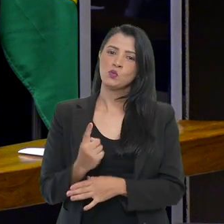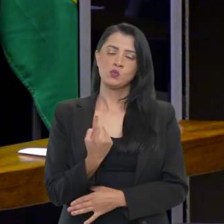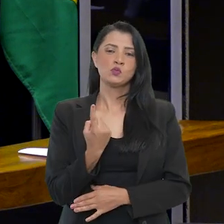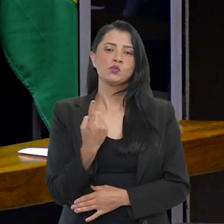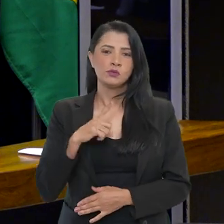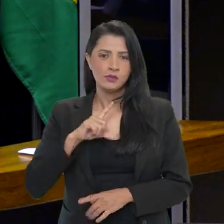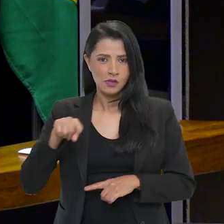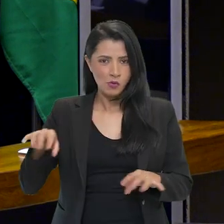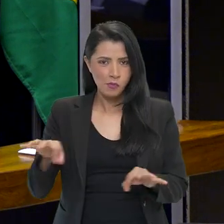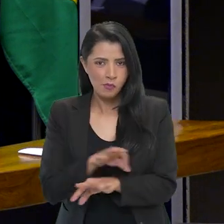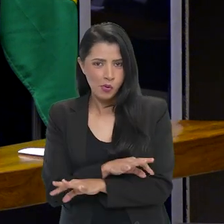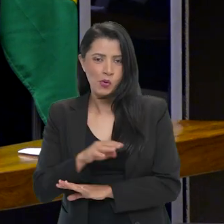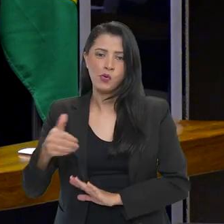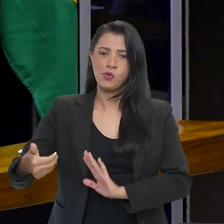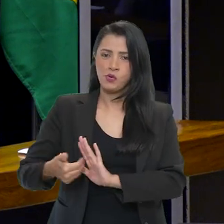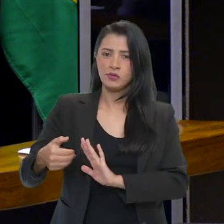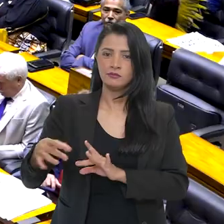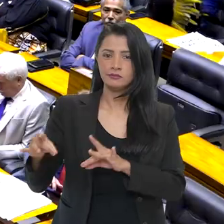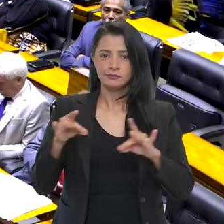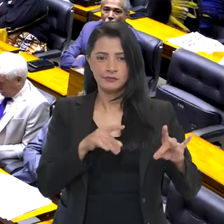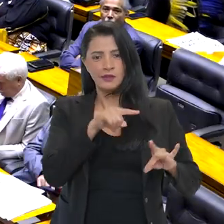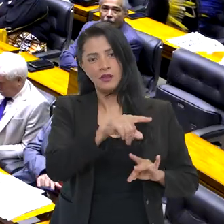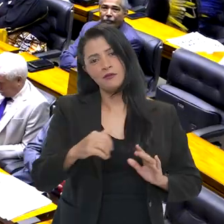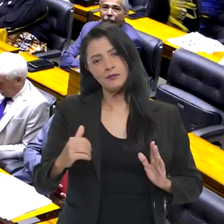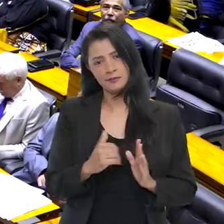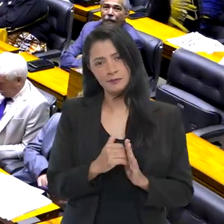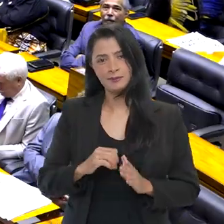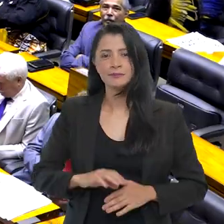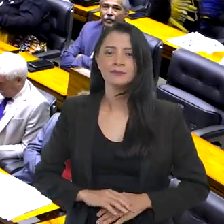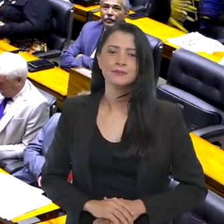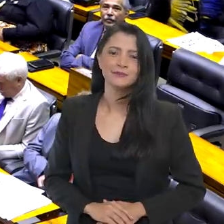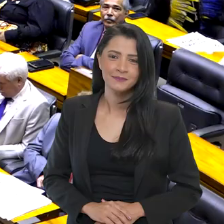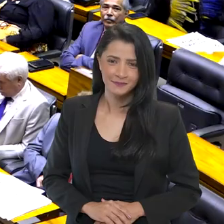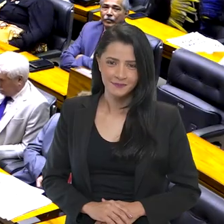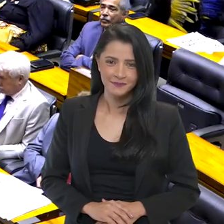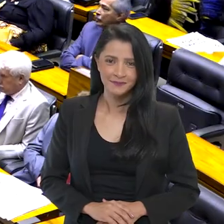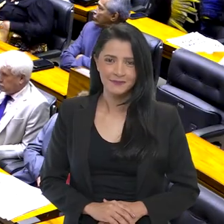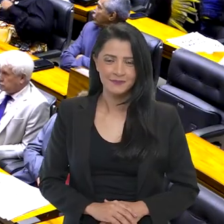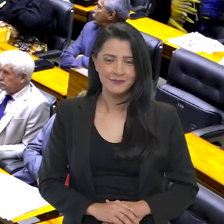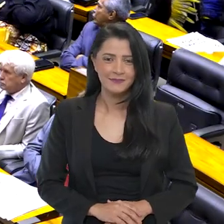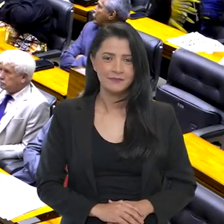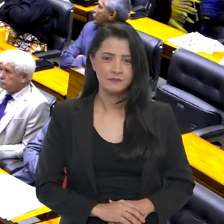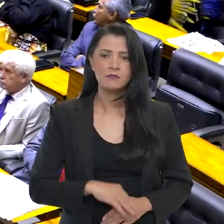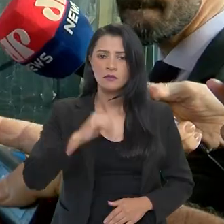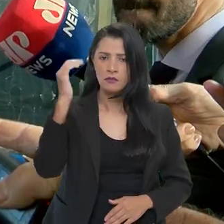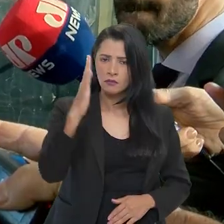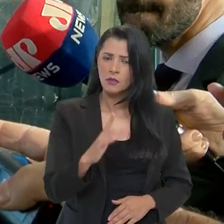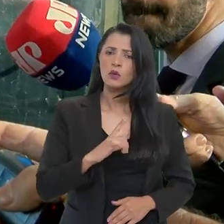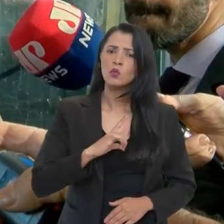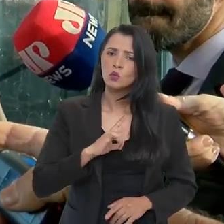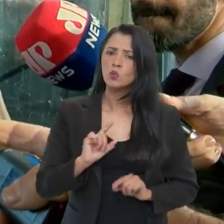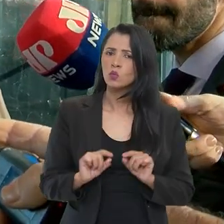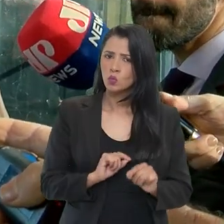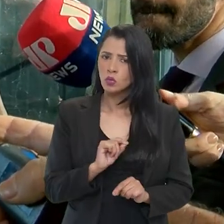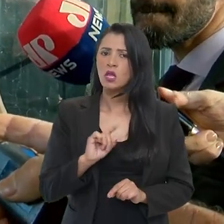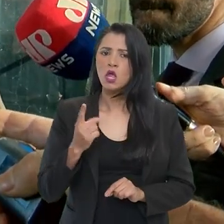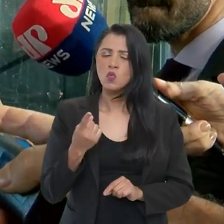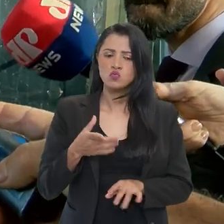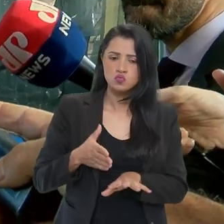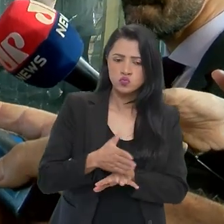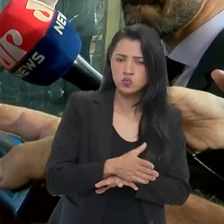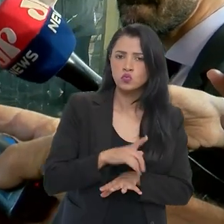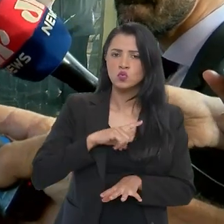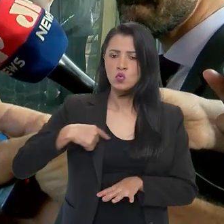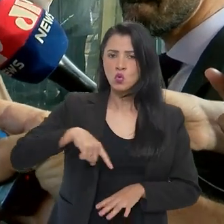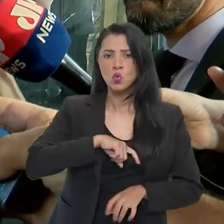serão unificados. Depois que a apreciação for concluída na Câmara, o texto segue para o Senado Federal. O Brasil tem um